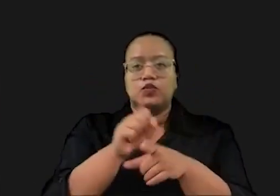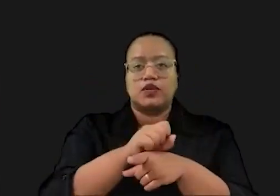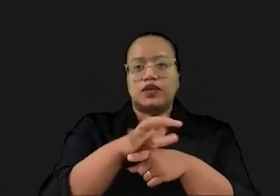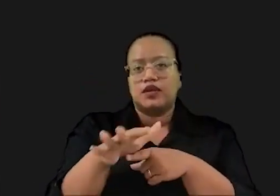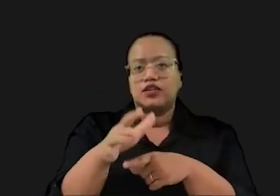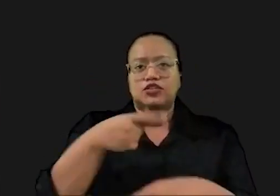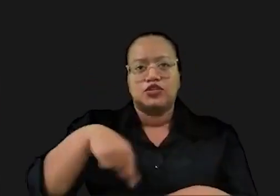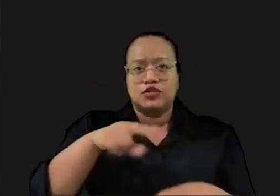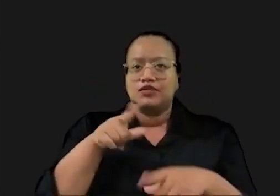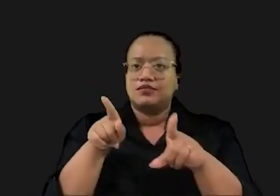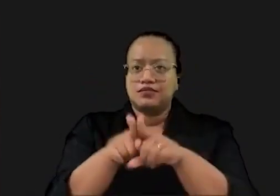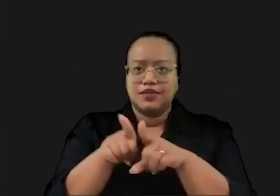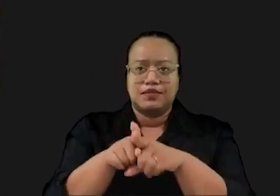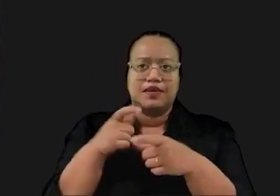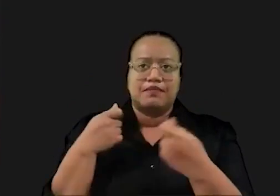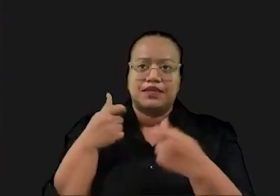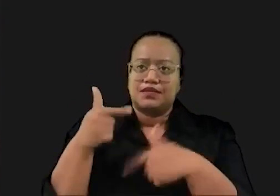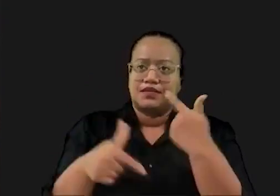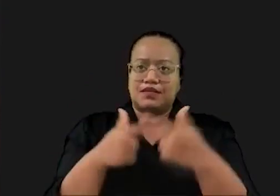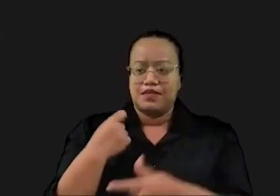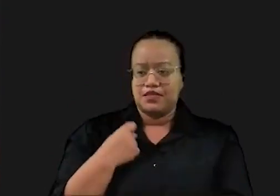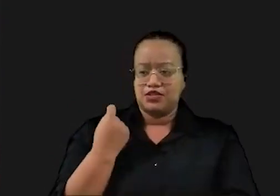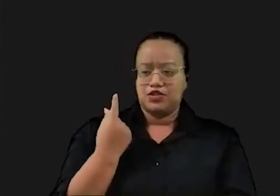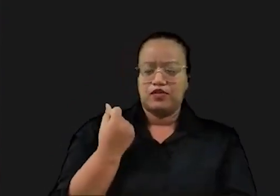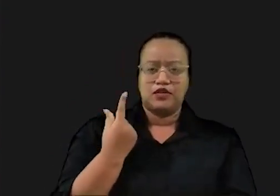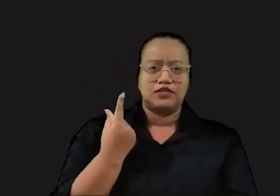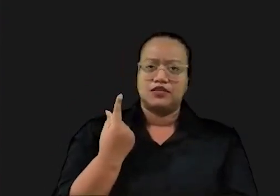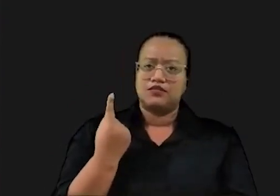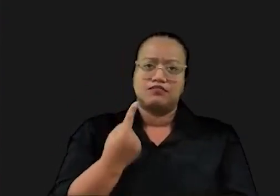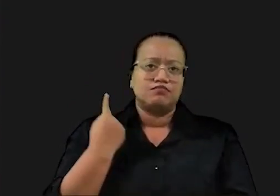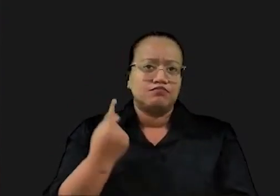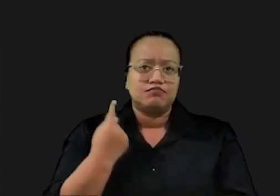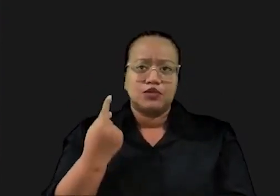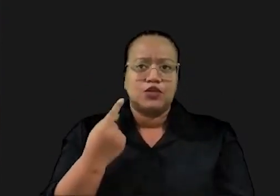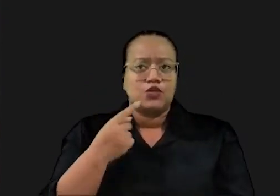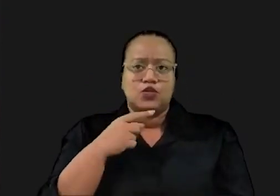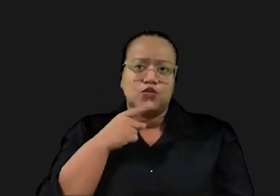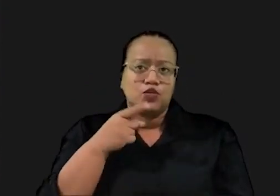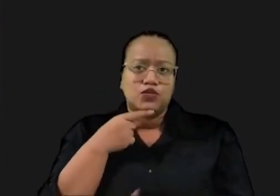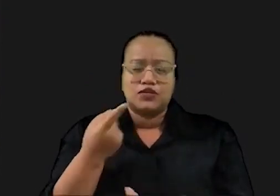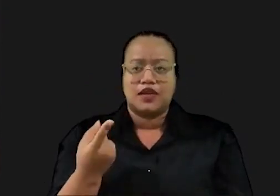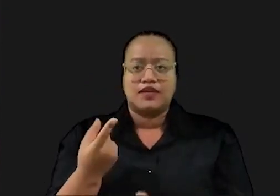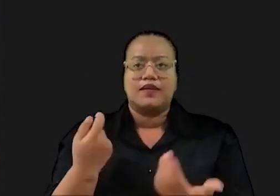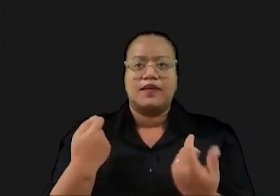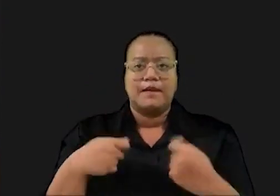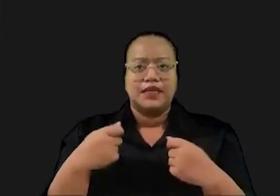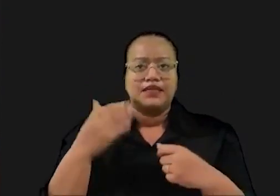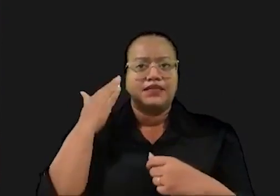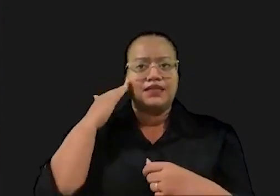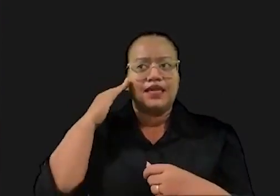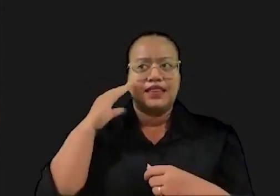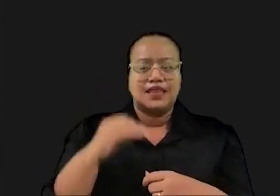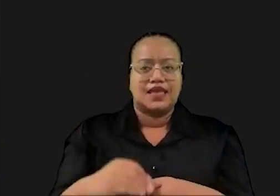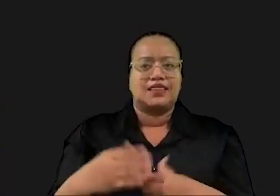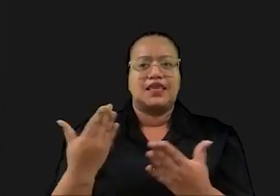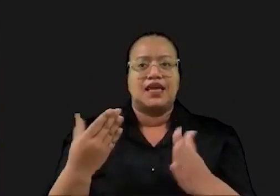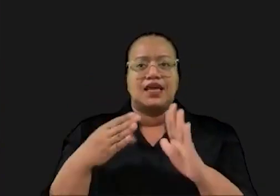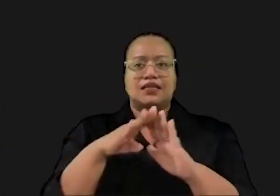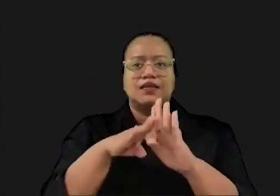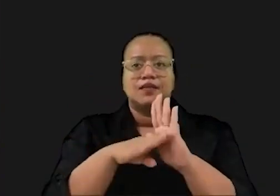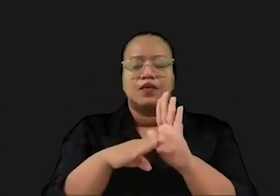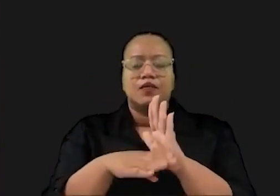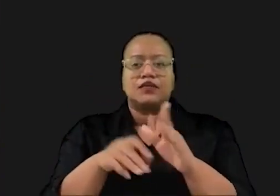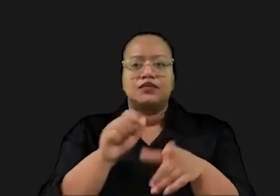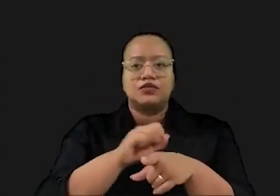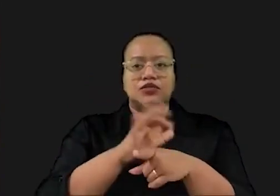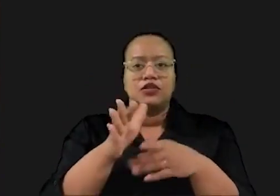forma solitária. E a gente compreenda essas programações de rede, que são programações que exigem uma certa